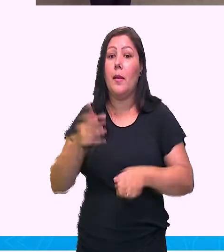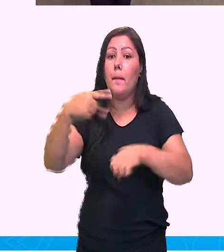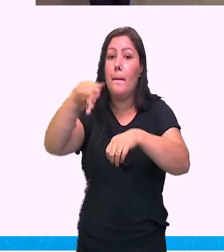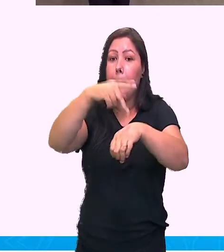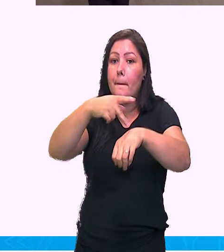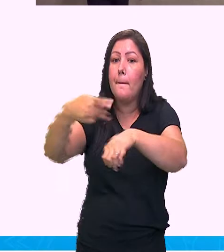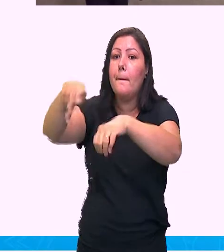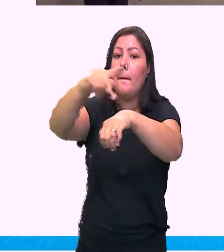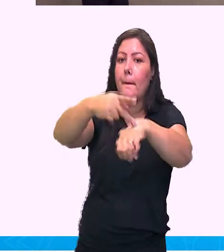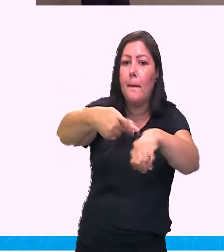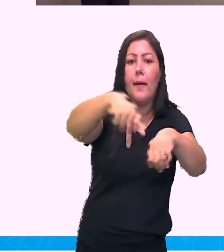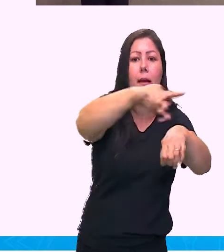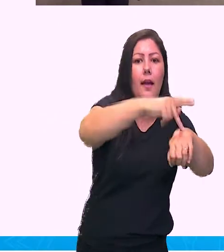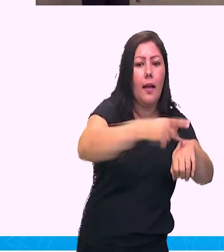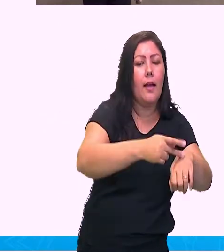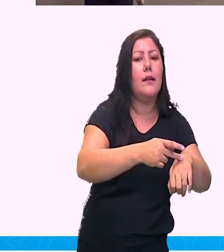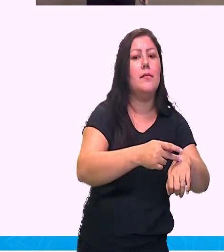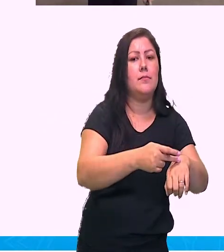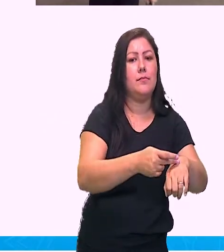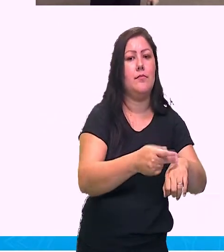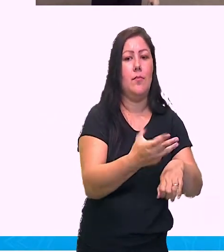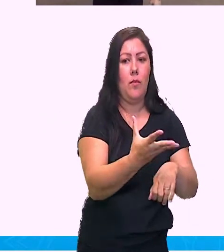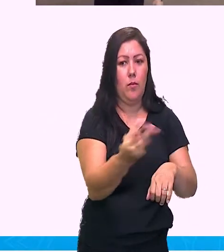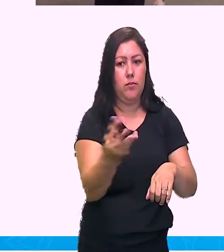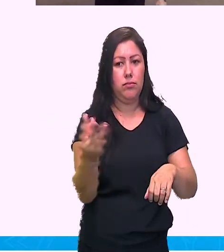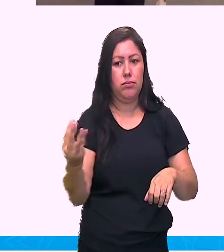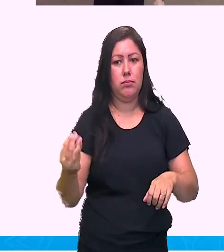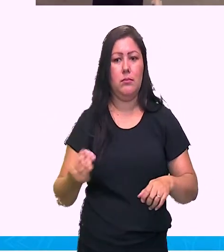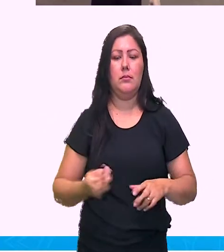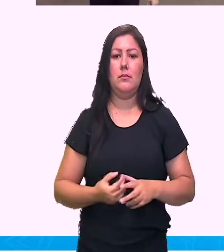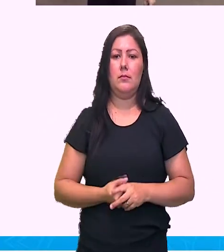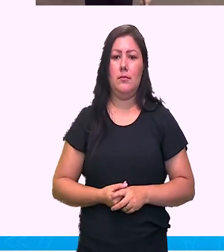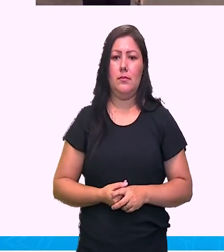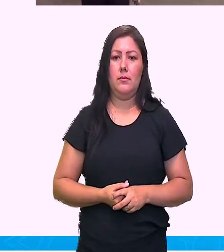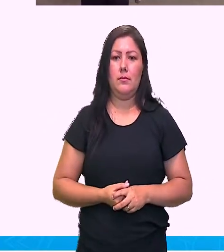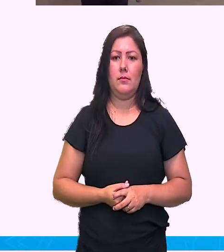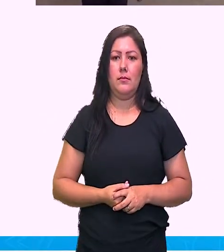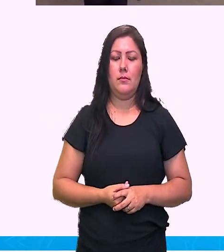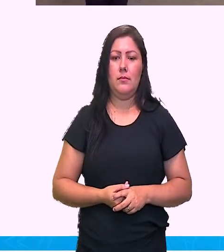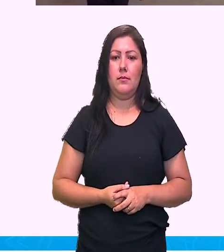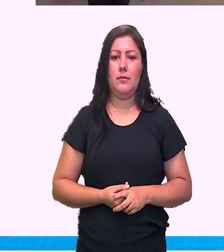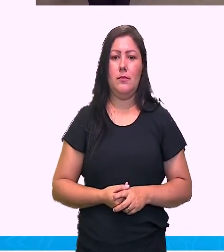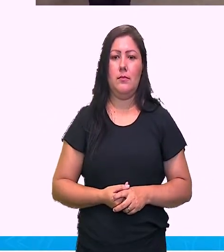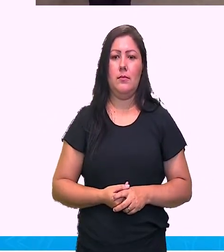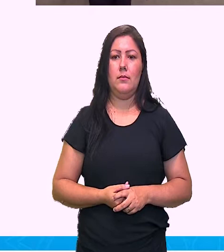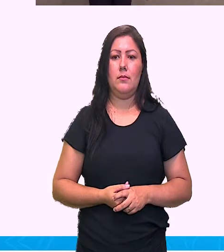países, é por isso que é importante na eleição quando você representa,